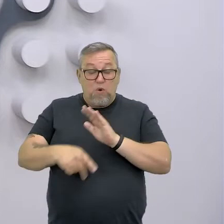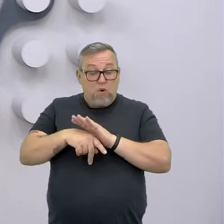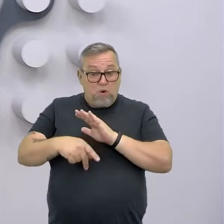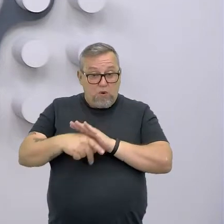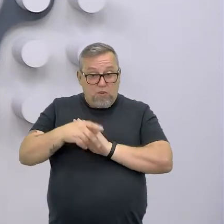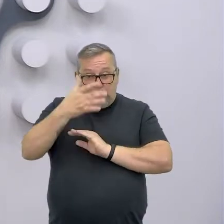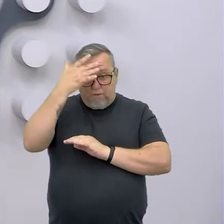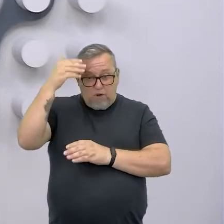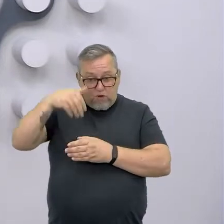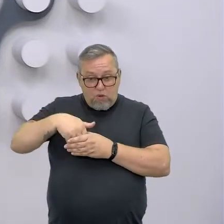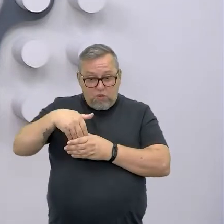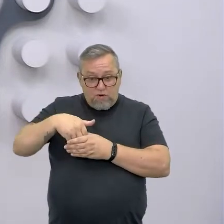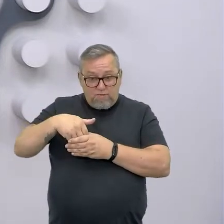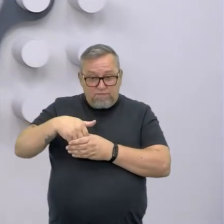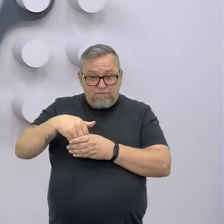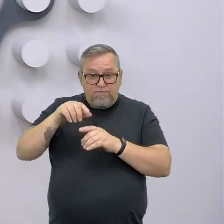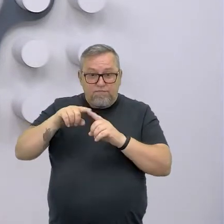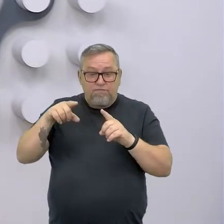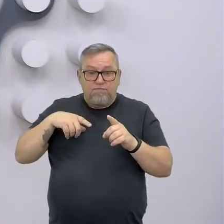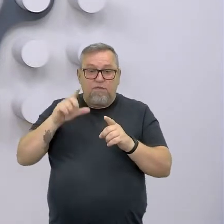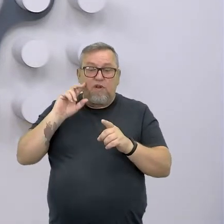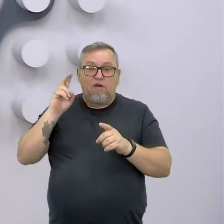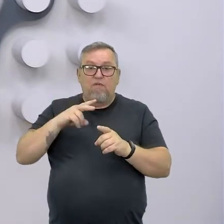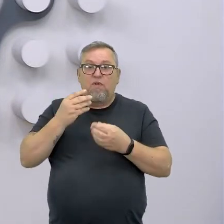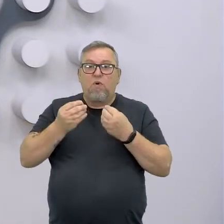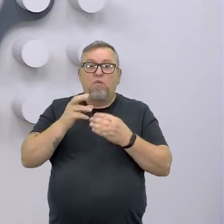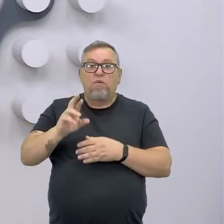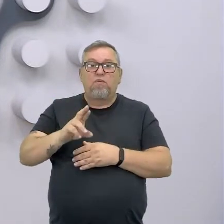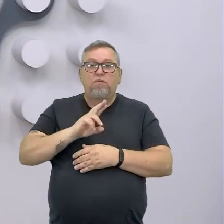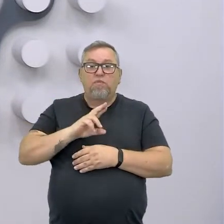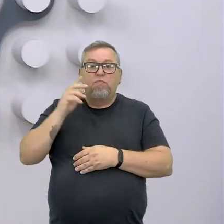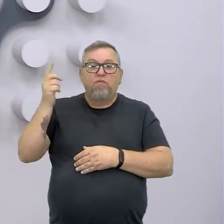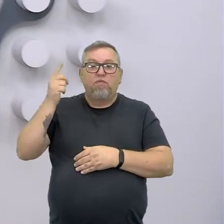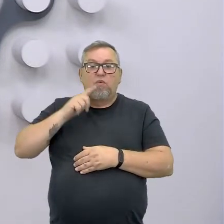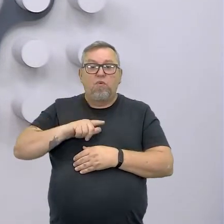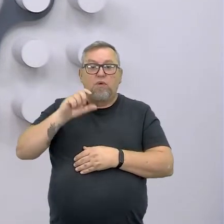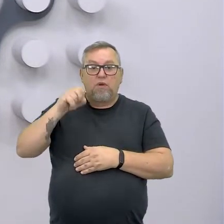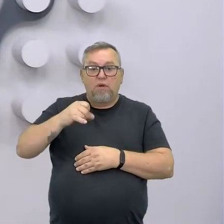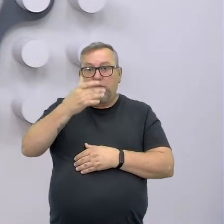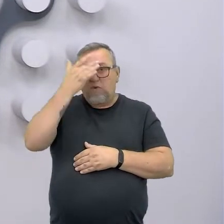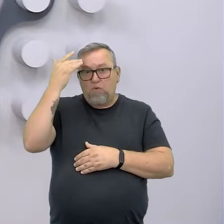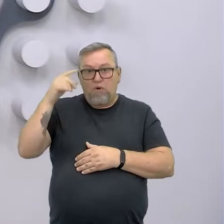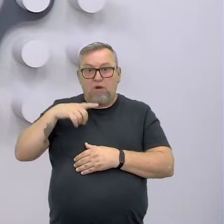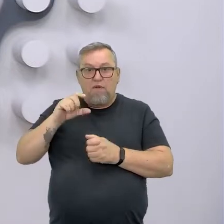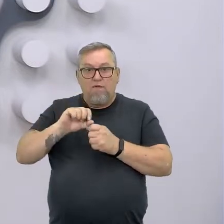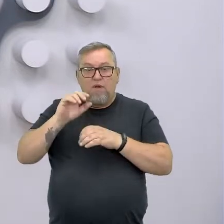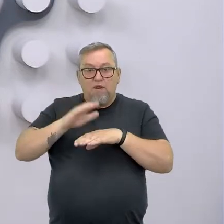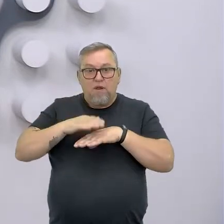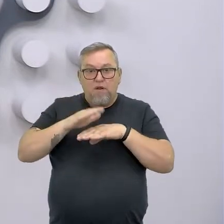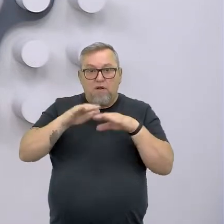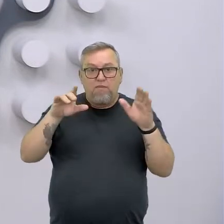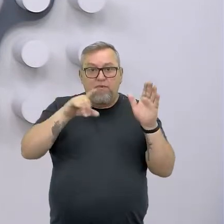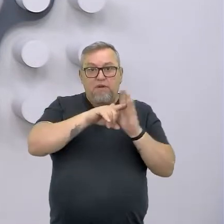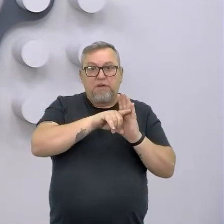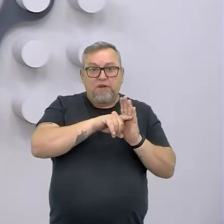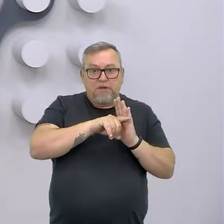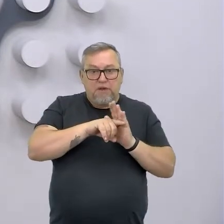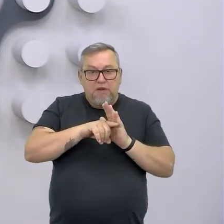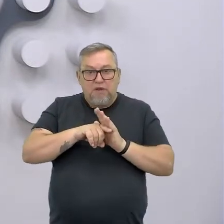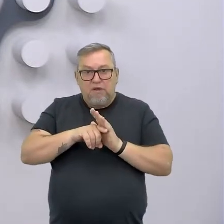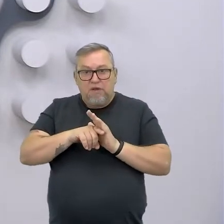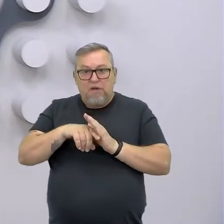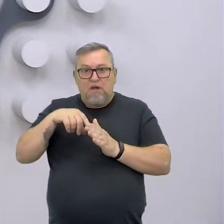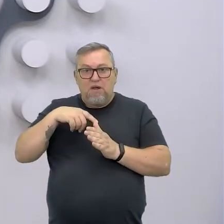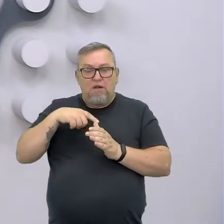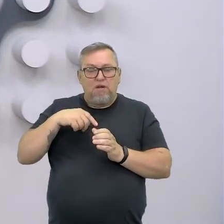eleitor, mas pensar em como que essa resposta ela é obtida. Se a pessoa que está fazendo essa pesquisa, ela está de